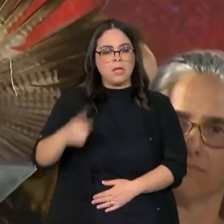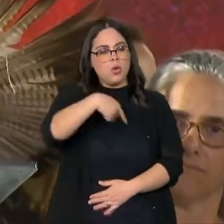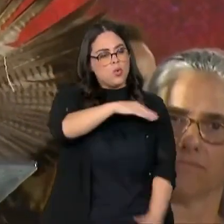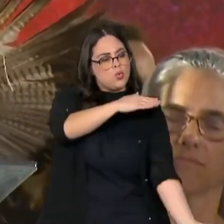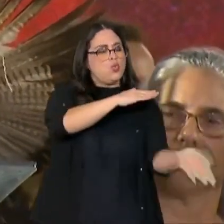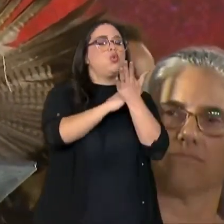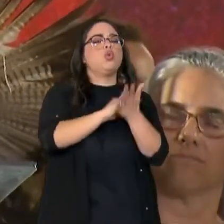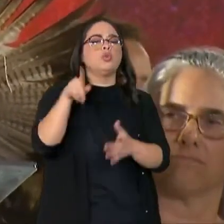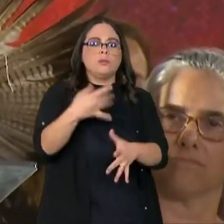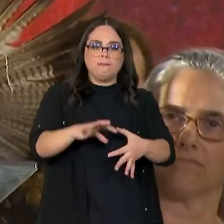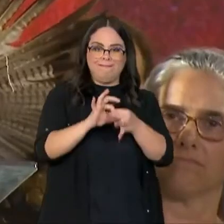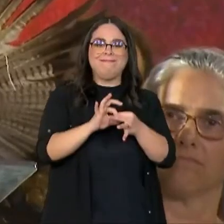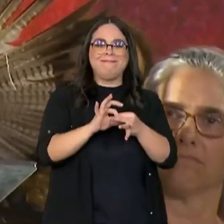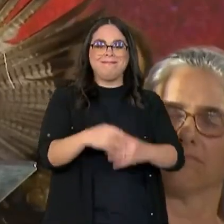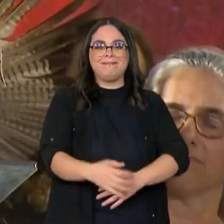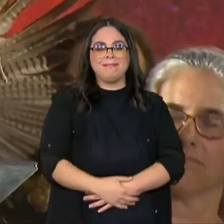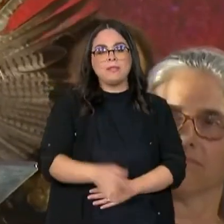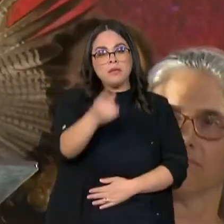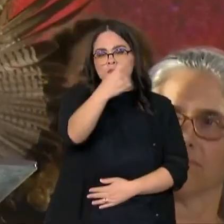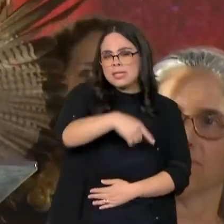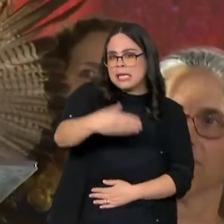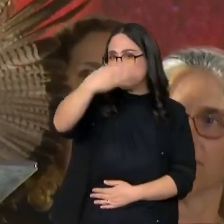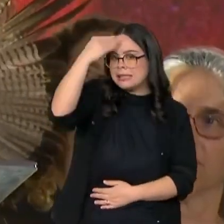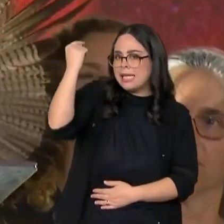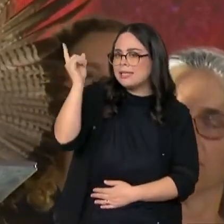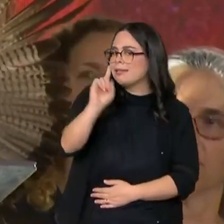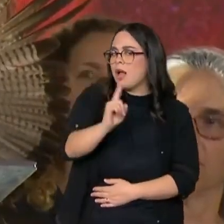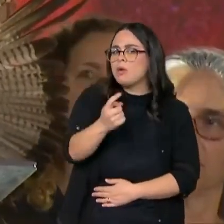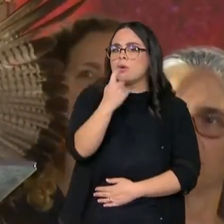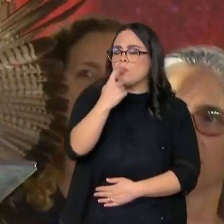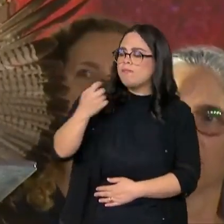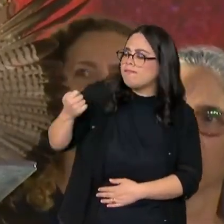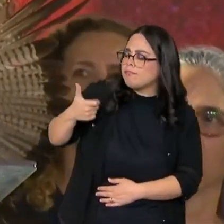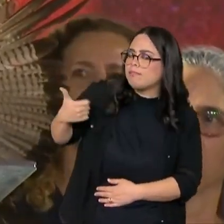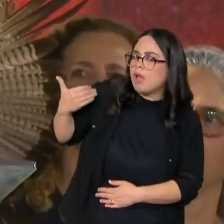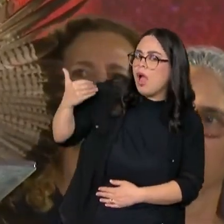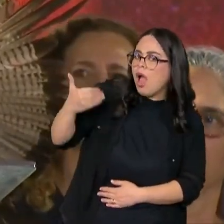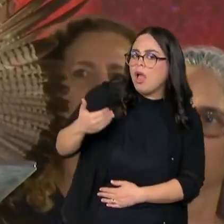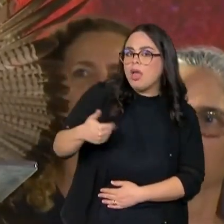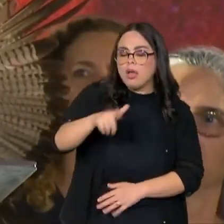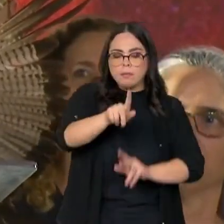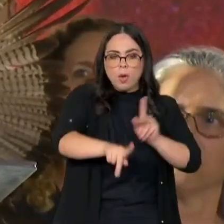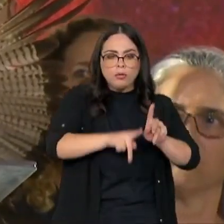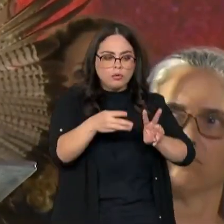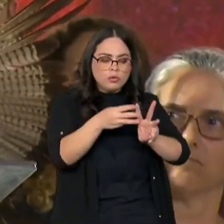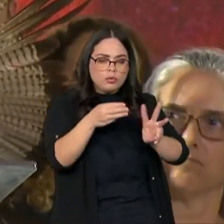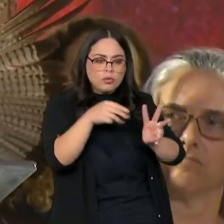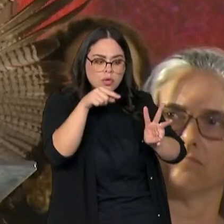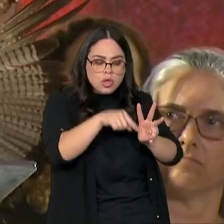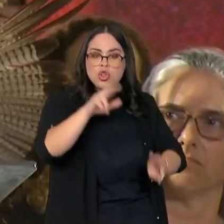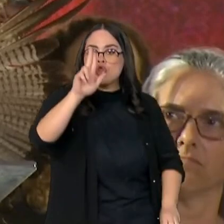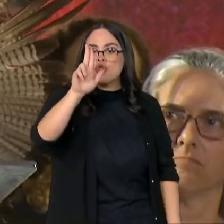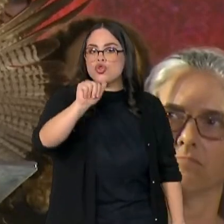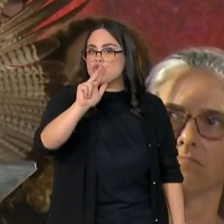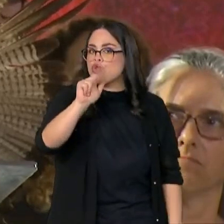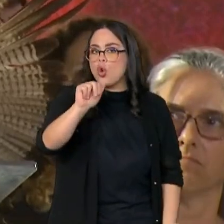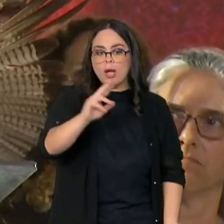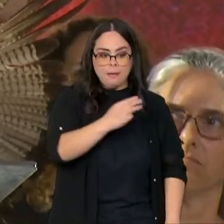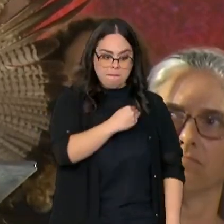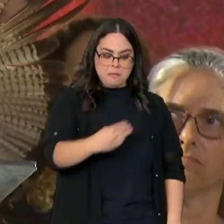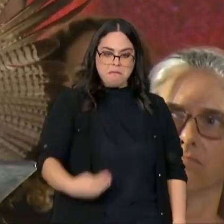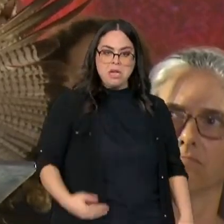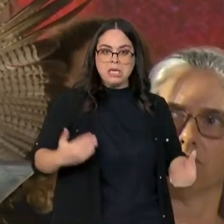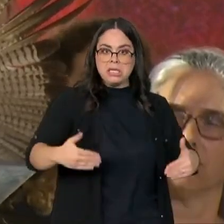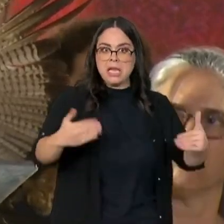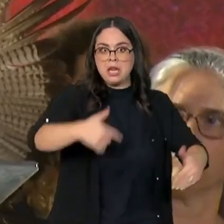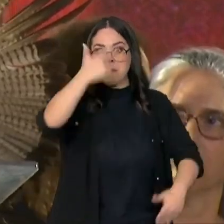gente. Vocês não podem esquecer que os indígenas nunca tiveram um ministério e muito menos